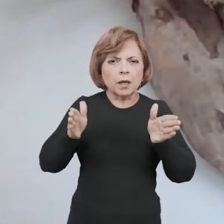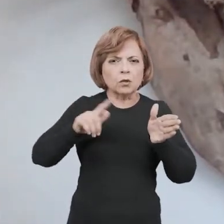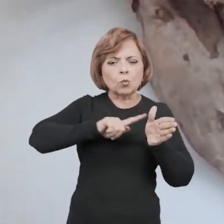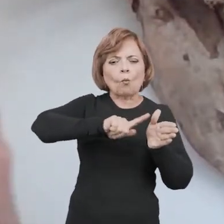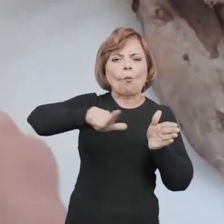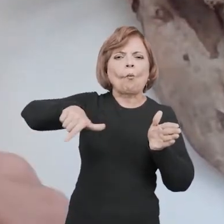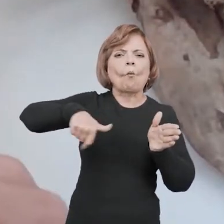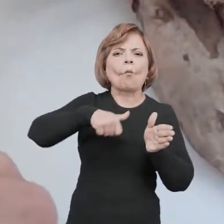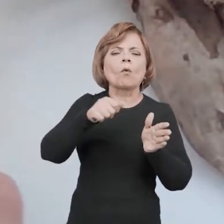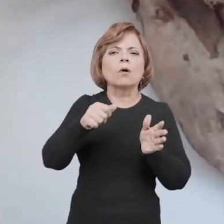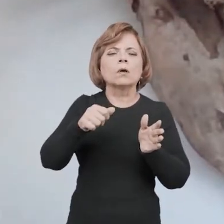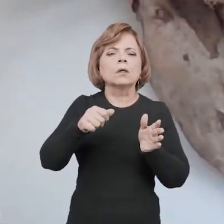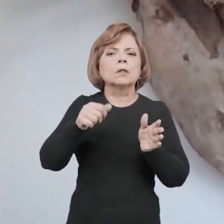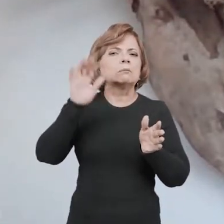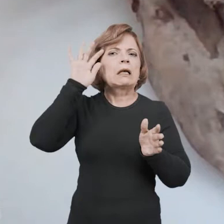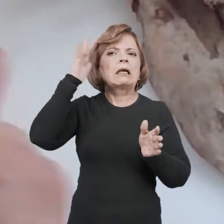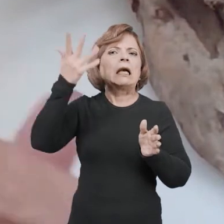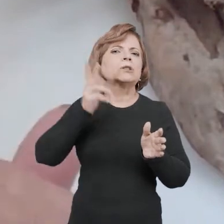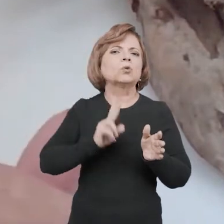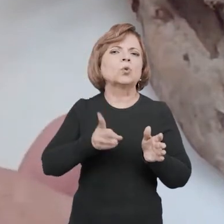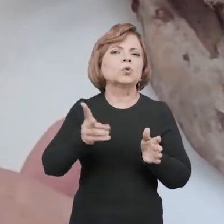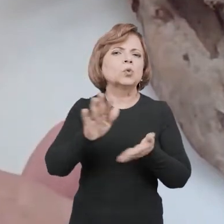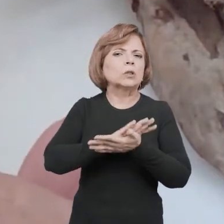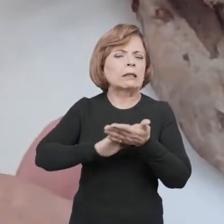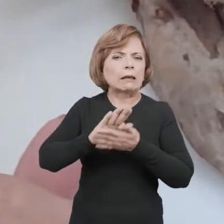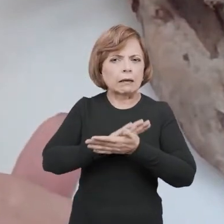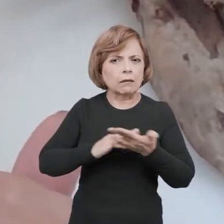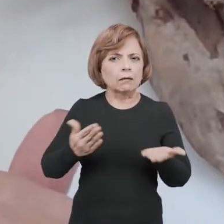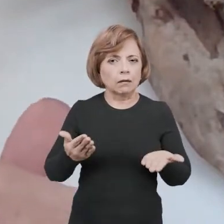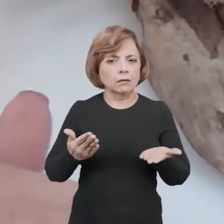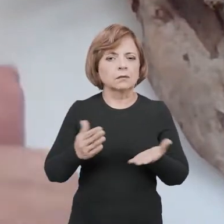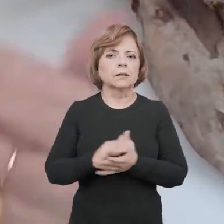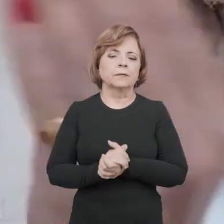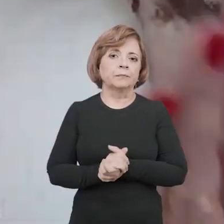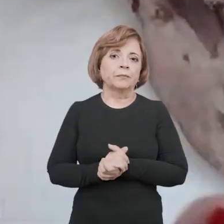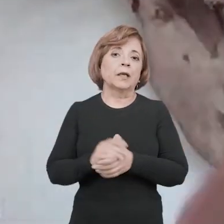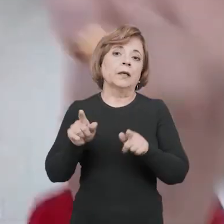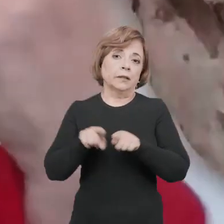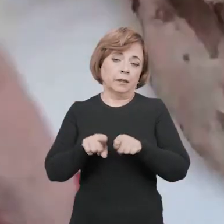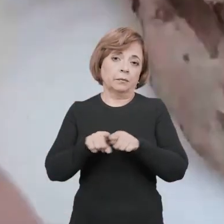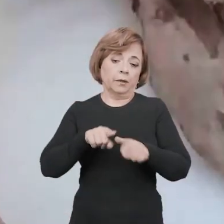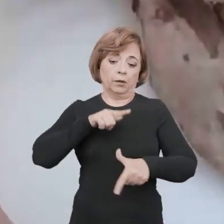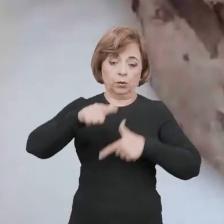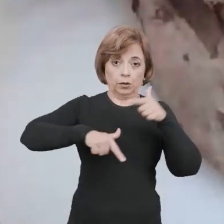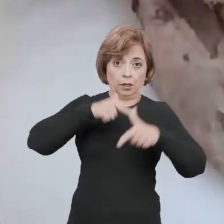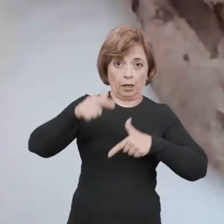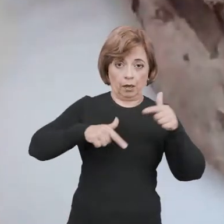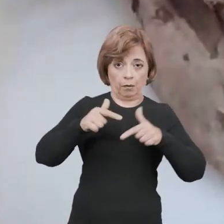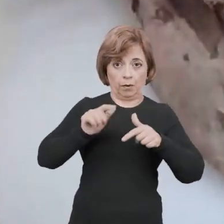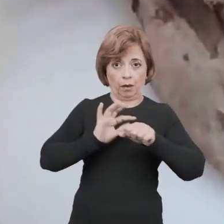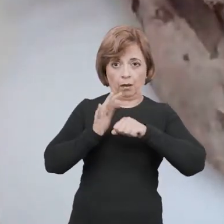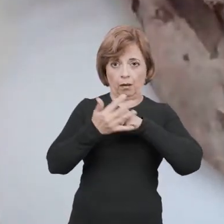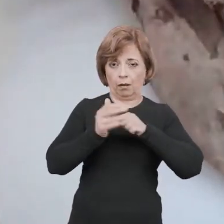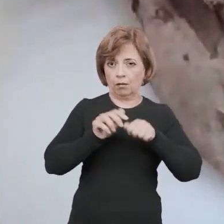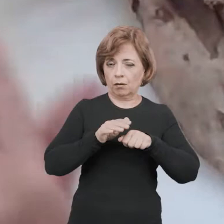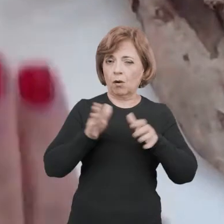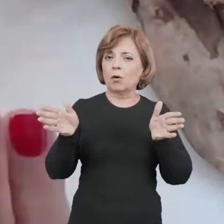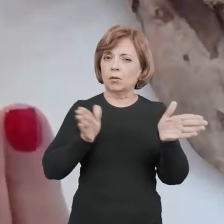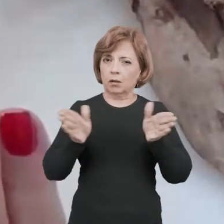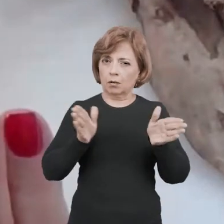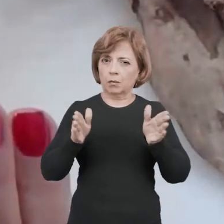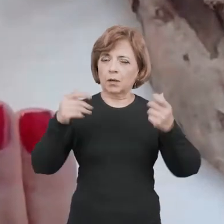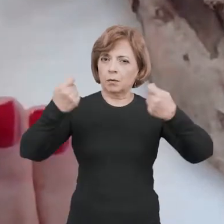não houvesse uma solução de continuidade, e até porque o trabalho durante a pandemia